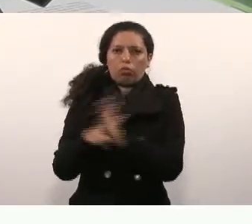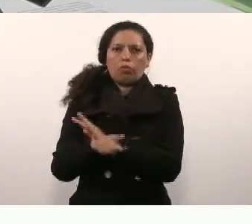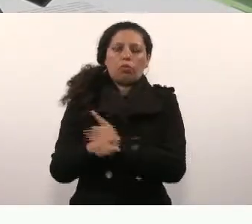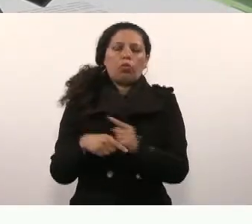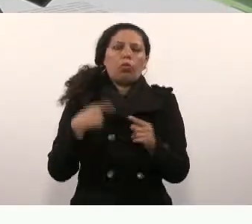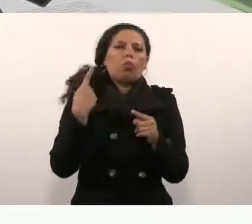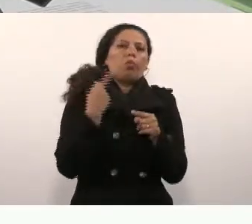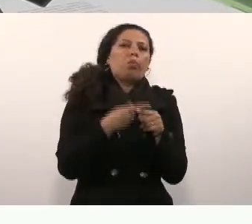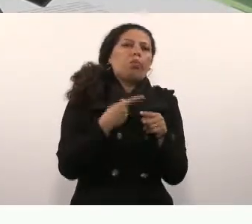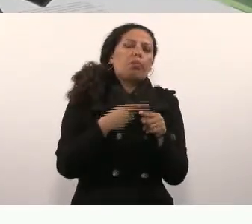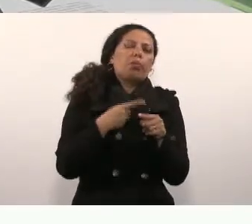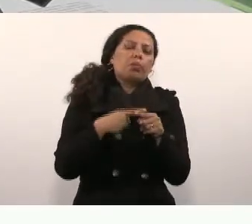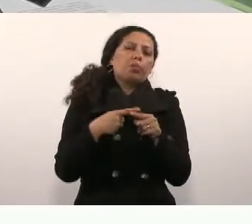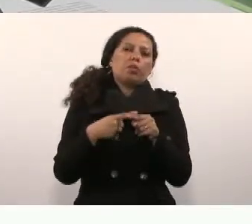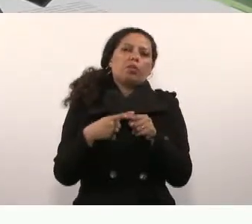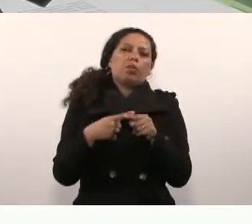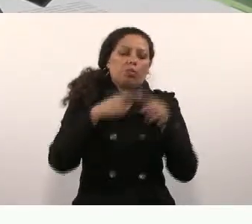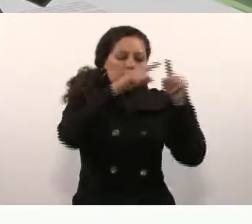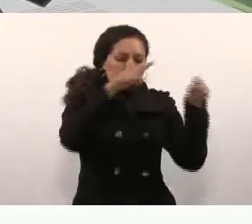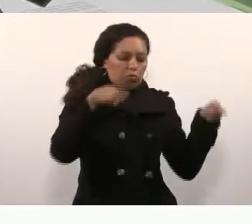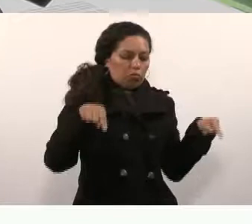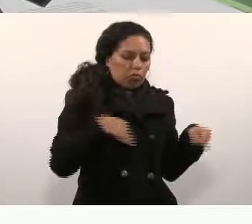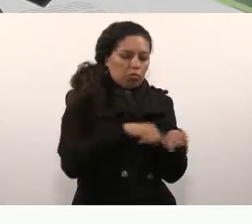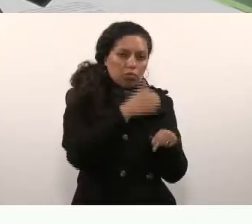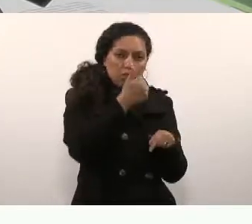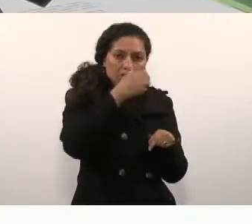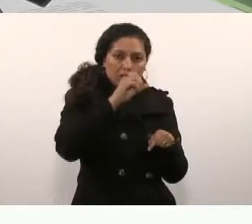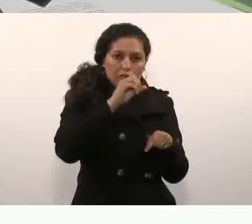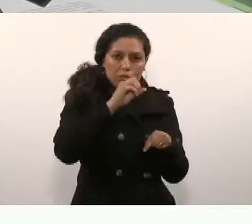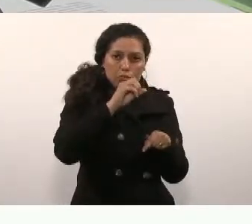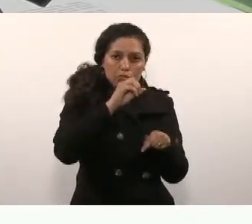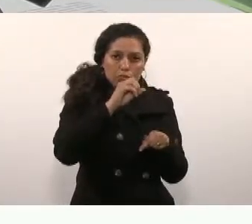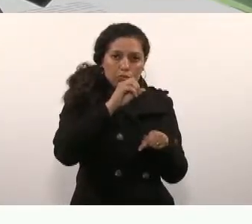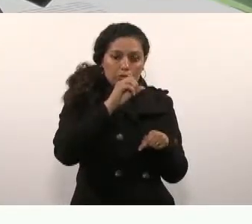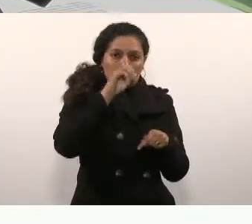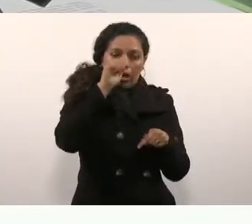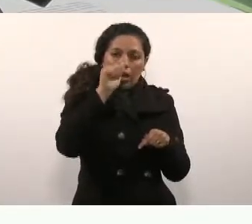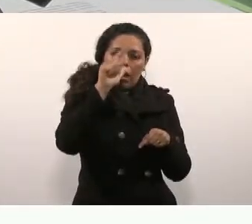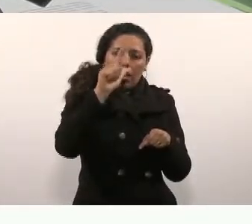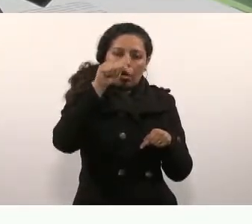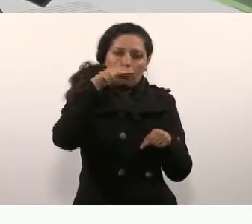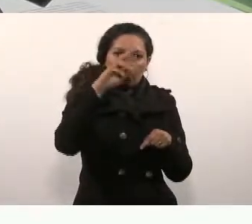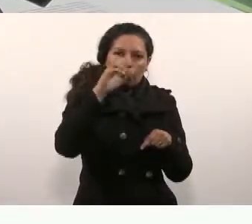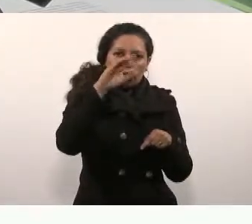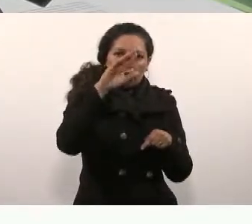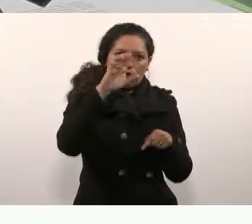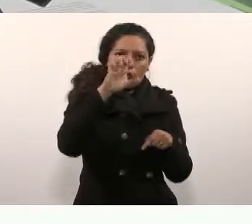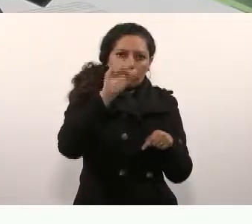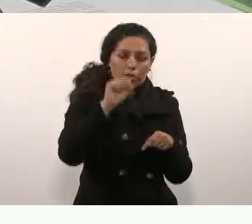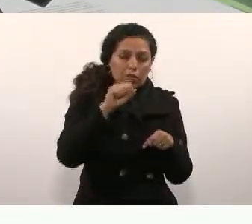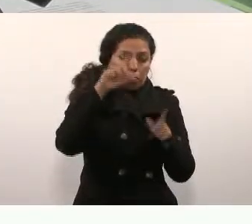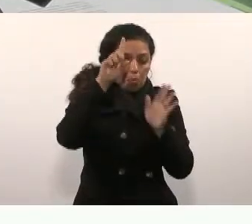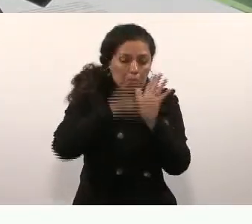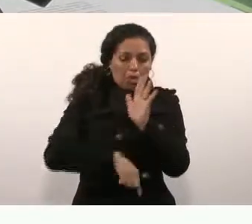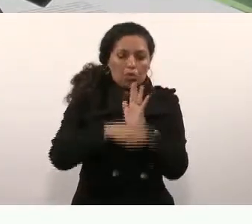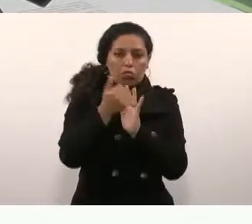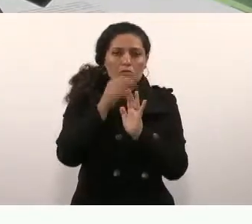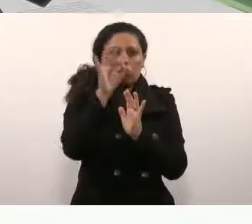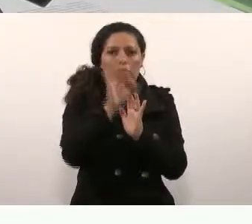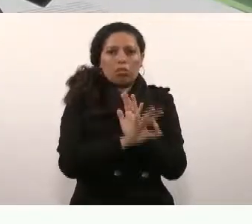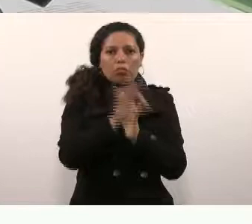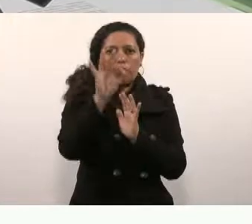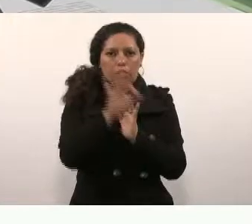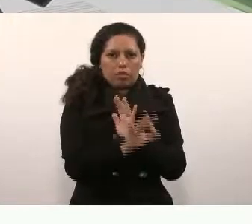área assim, superior a 10 mil alqueires, uma coisa enorme, né? Hoje menos de 10%,